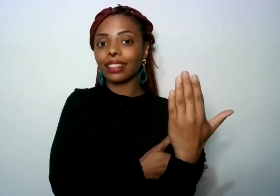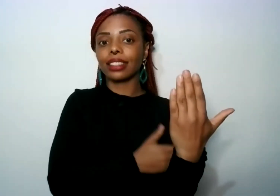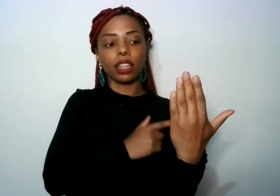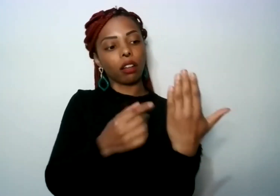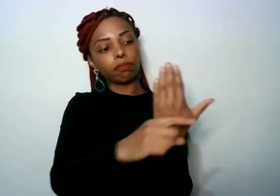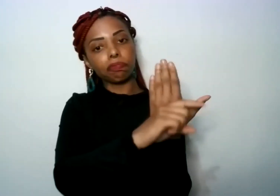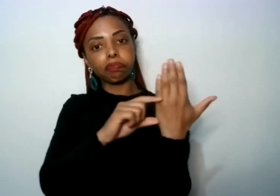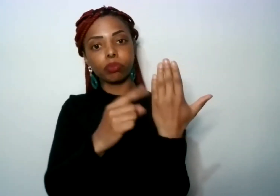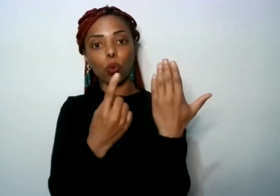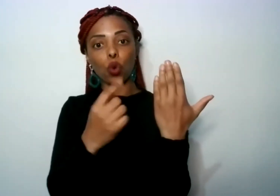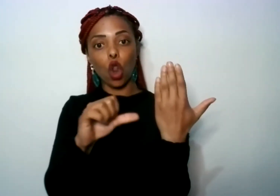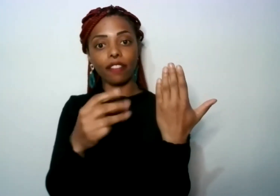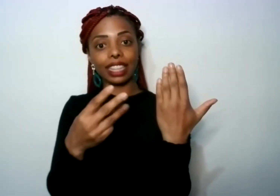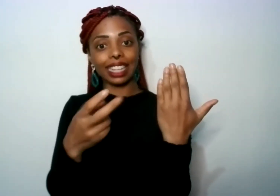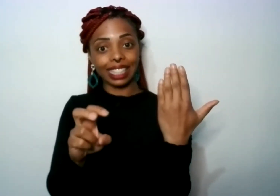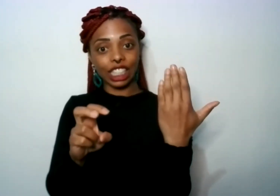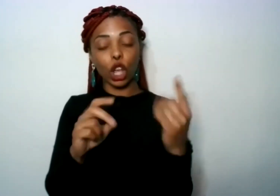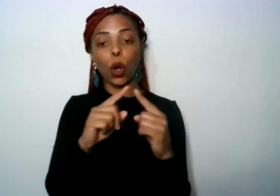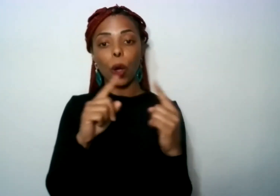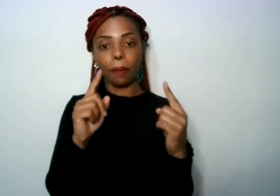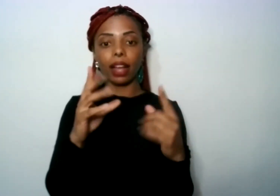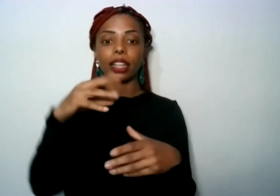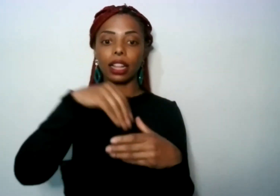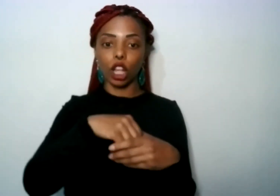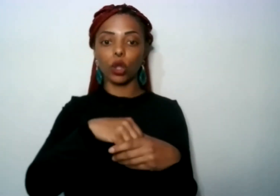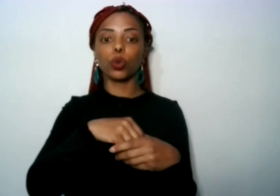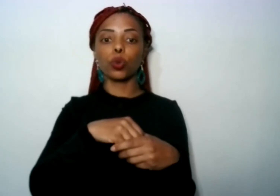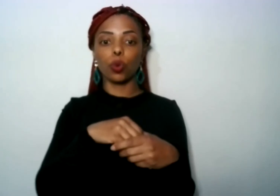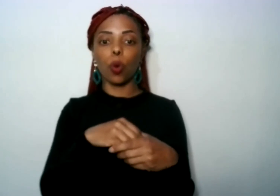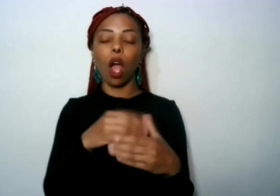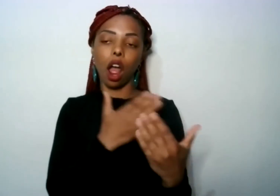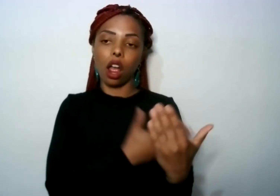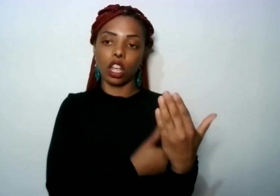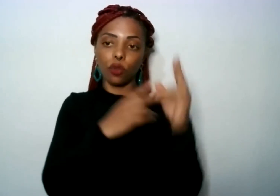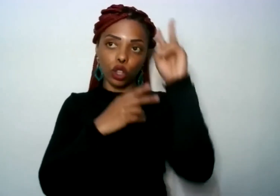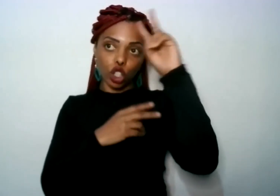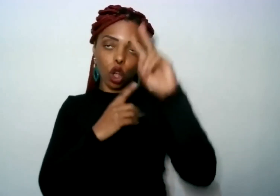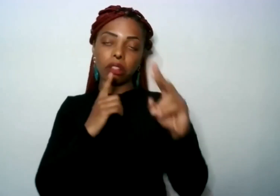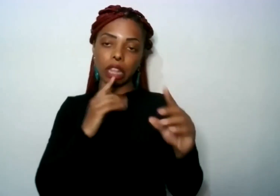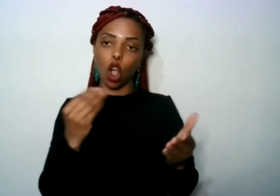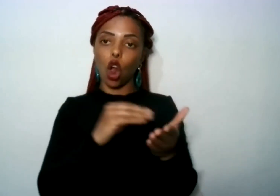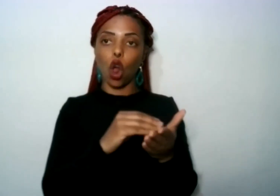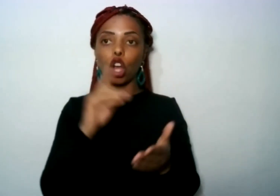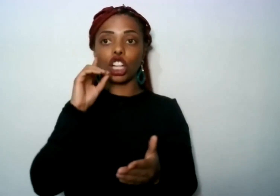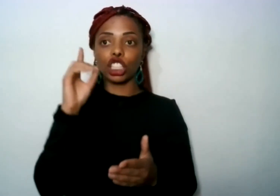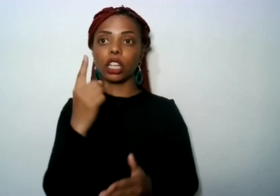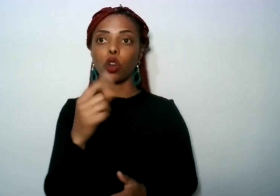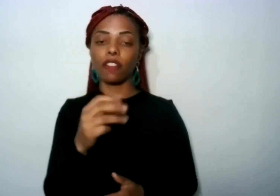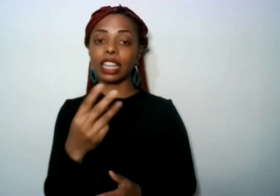e eles estão considerados no arquivo histórico também com a data de 1935 mas os desenhos em si